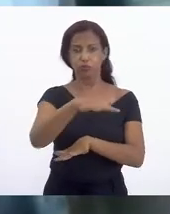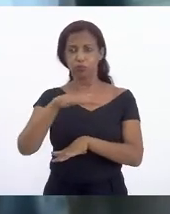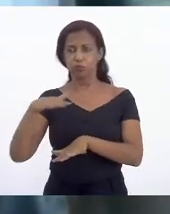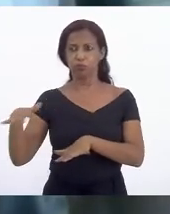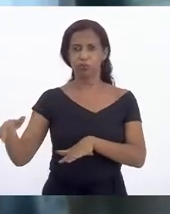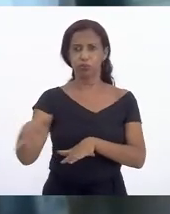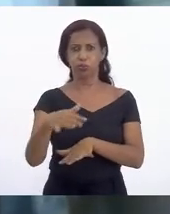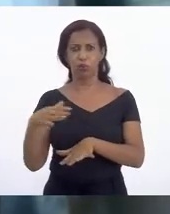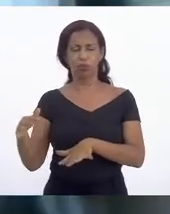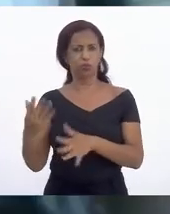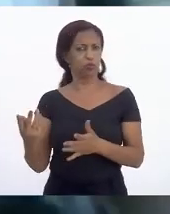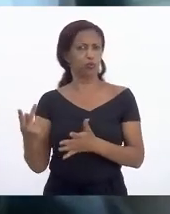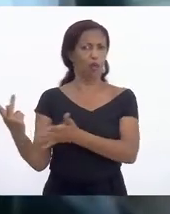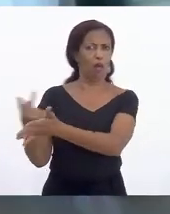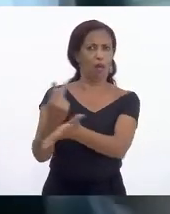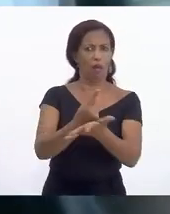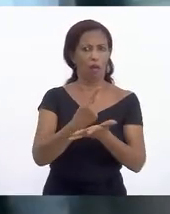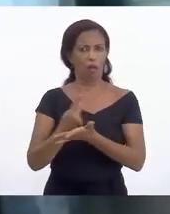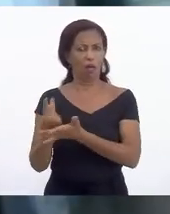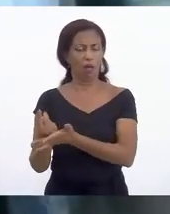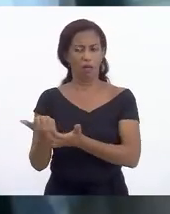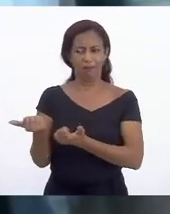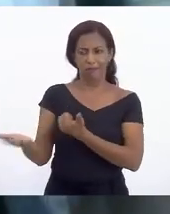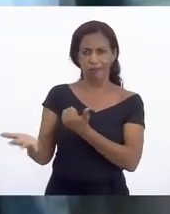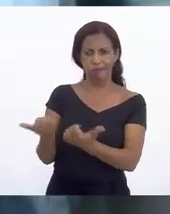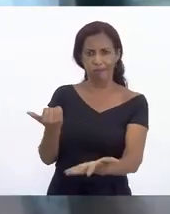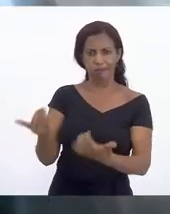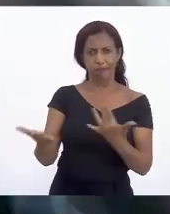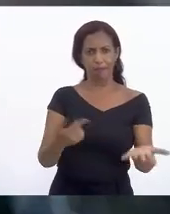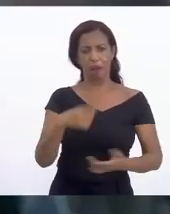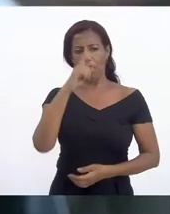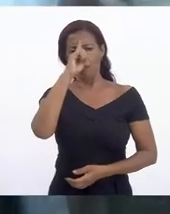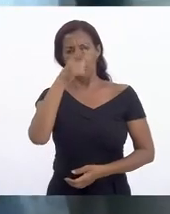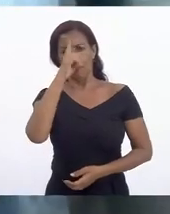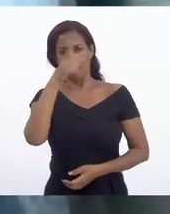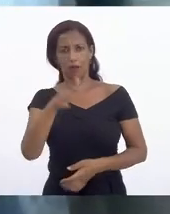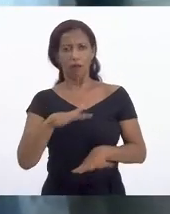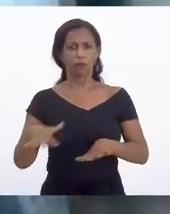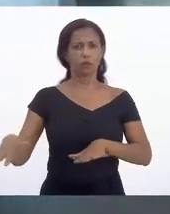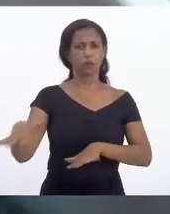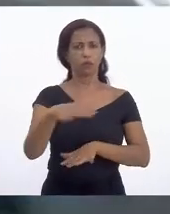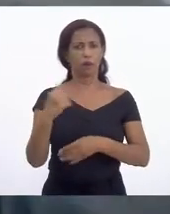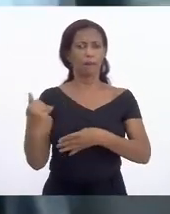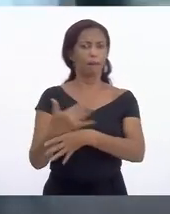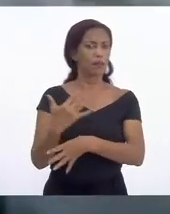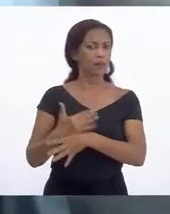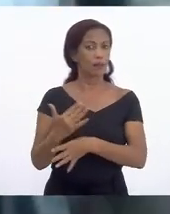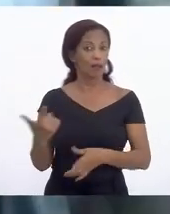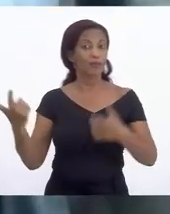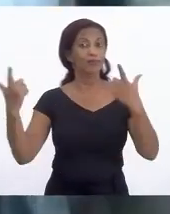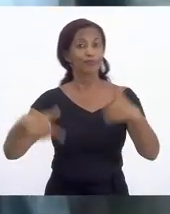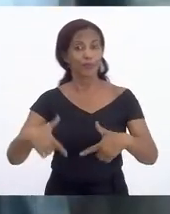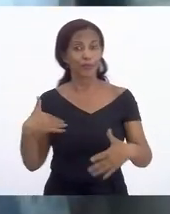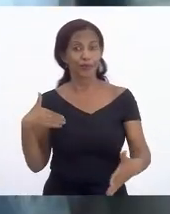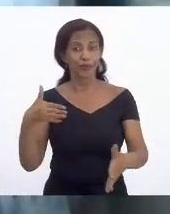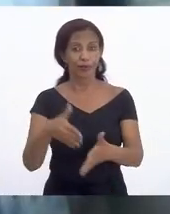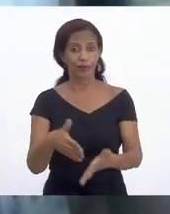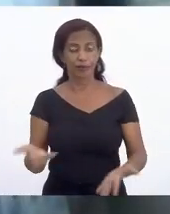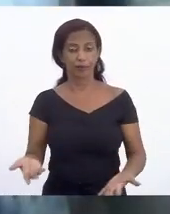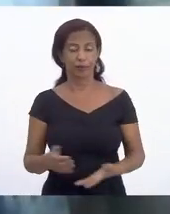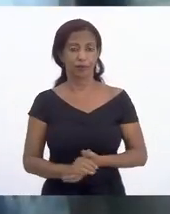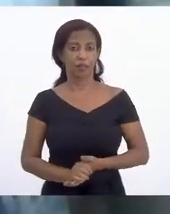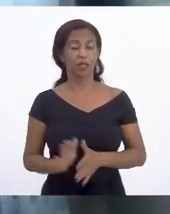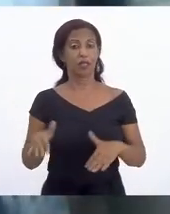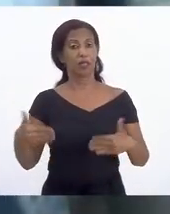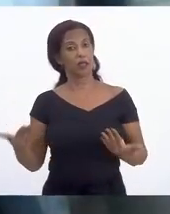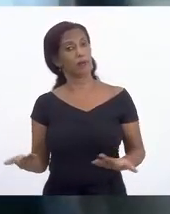urbanização clandestina. Quer dizer, estão dando as cartas até para a urbanização da nossa cidade, a que ponto nós chegamos.